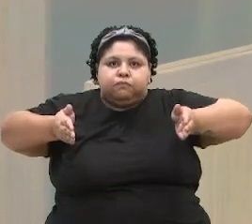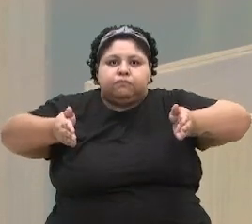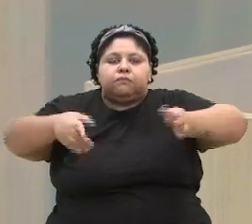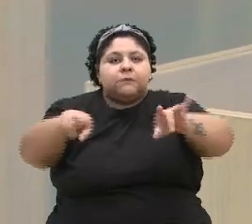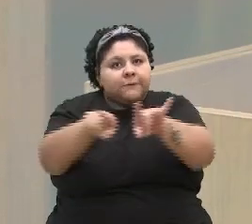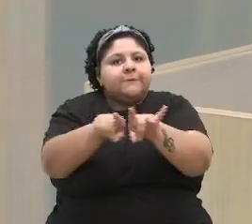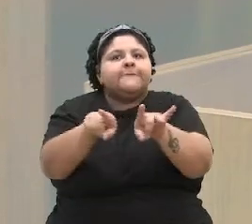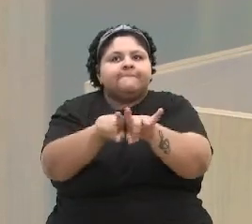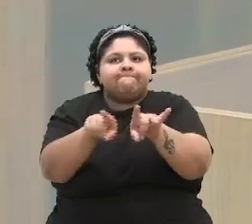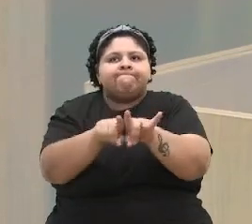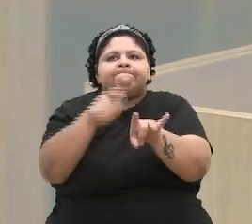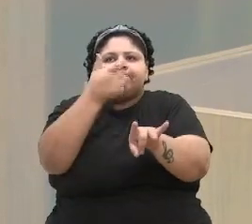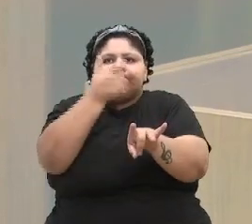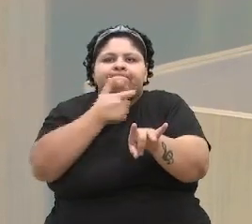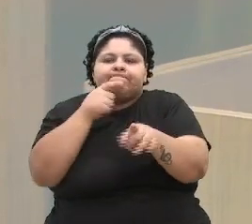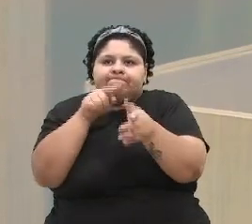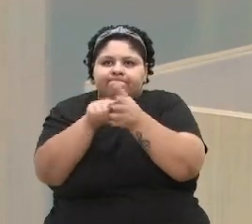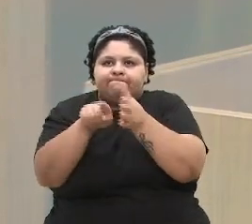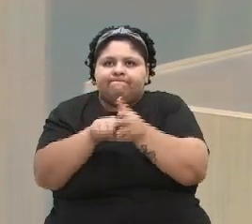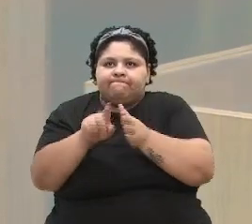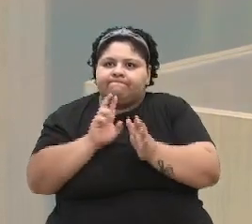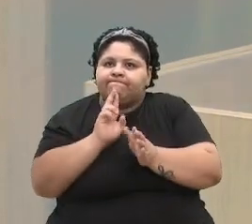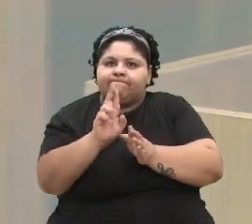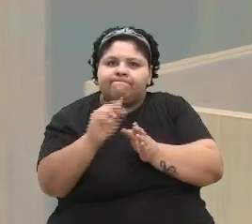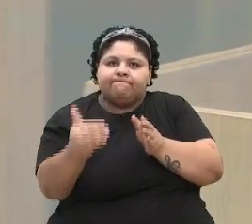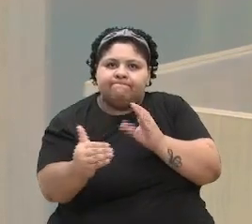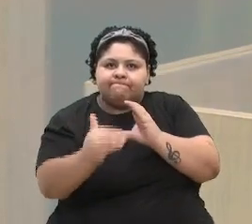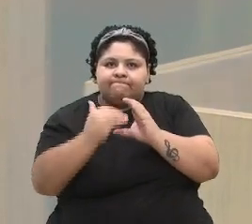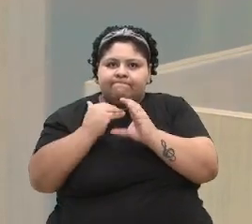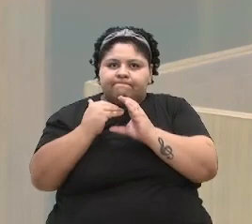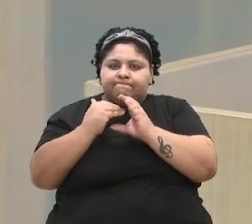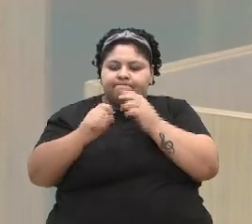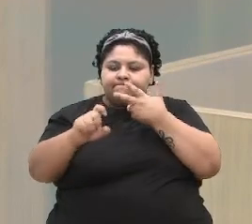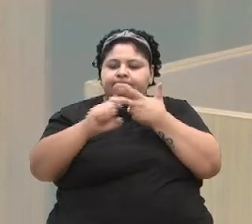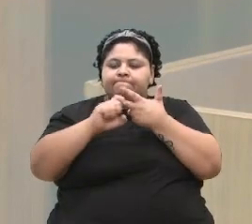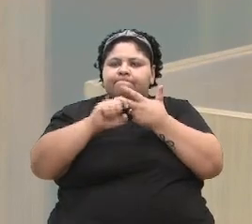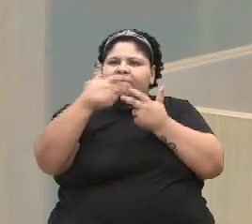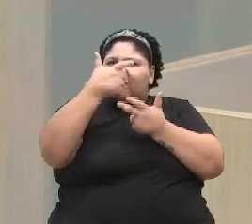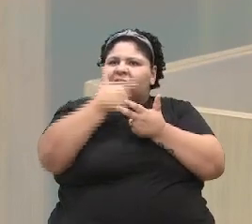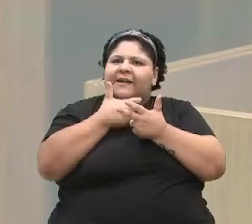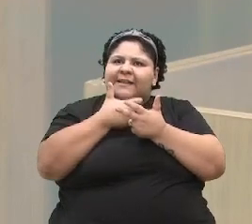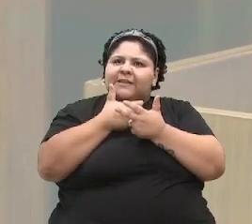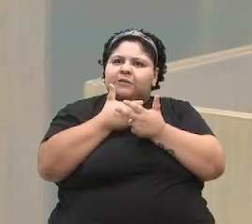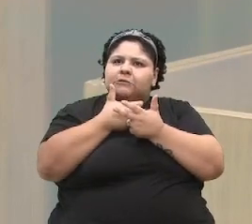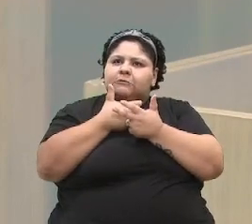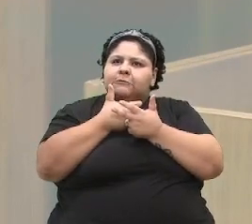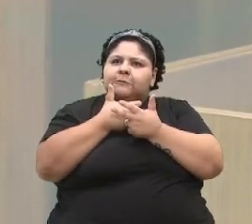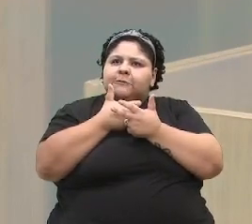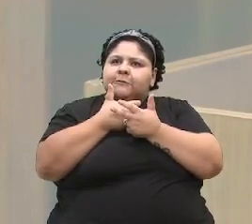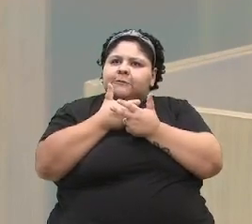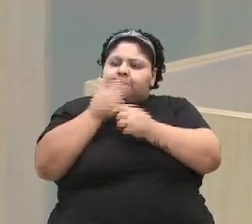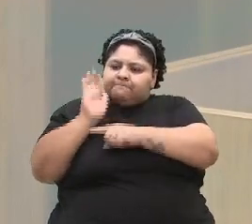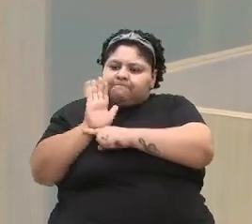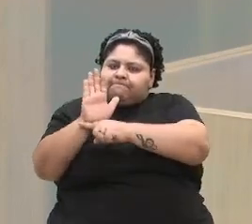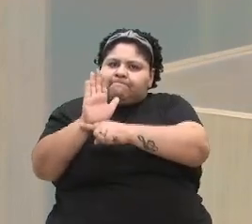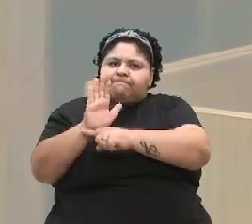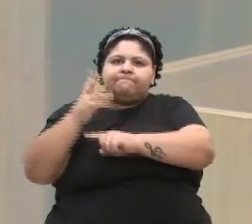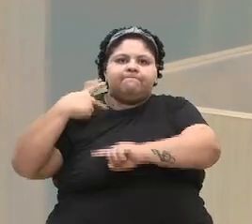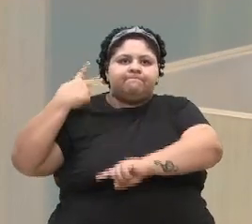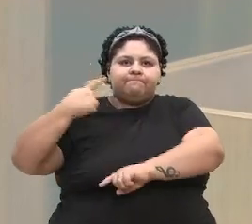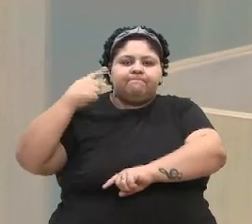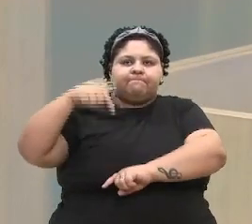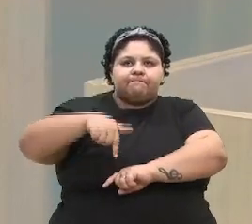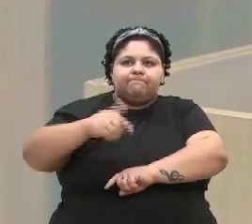essas perguntas e as respostas que vierem do Executivo, acho que vai contemplar muito os vereadores desta casa. Então